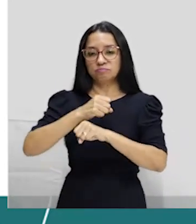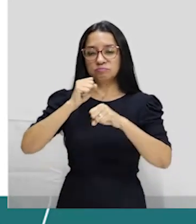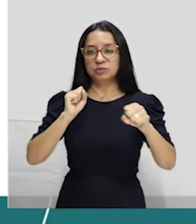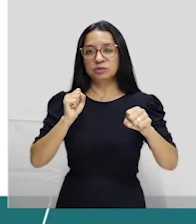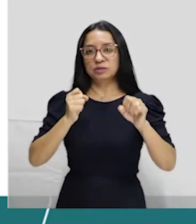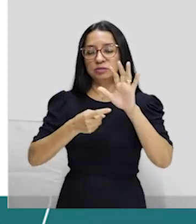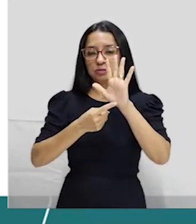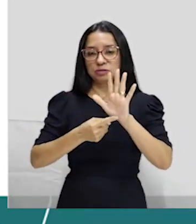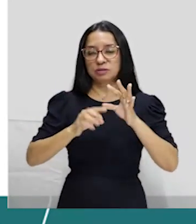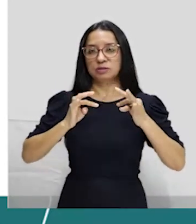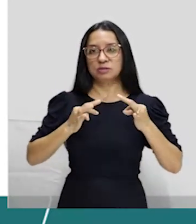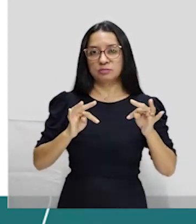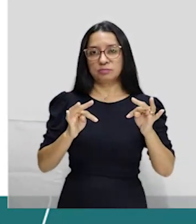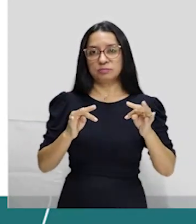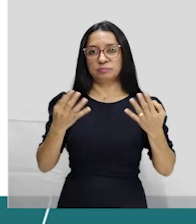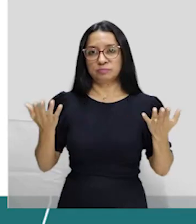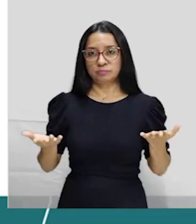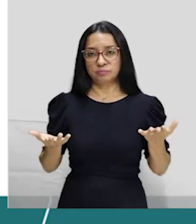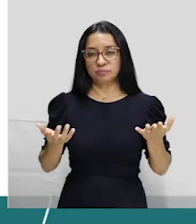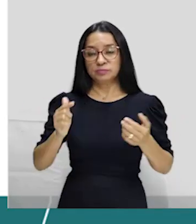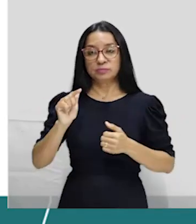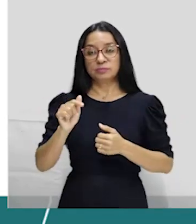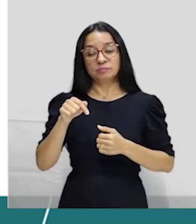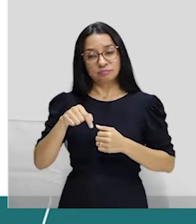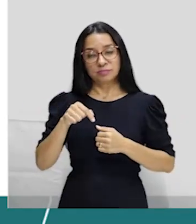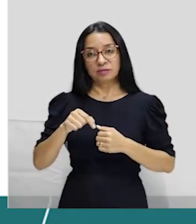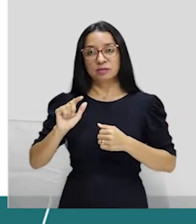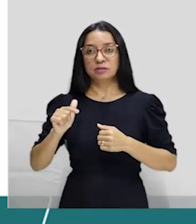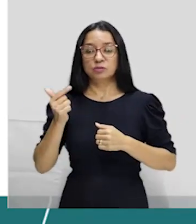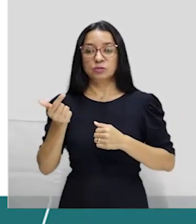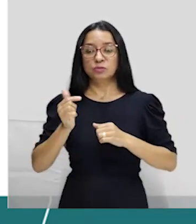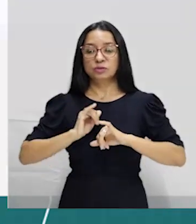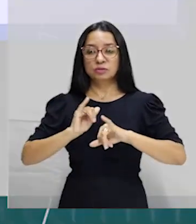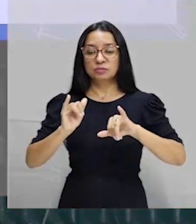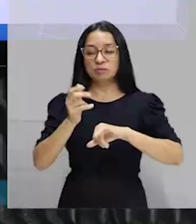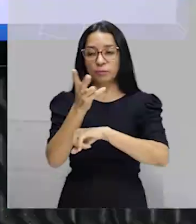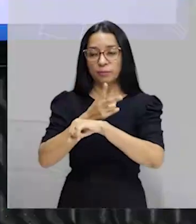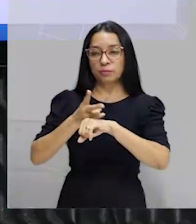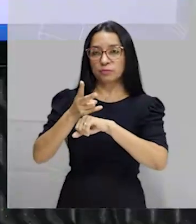destaque tecnológico. Então, galera, para essas e outras informações,